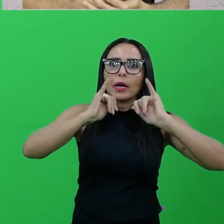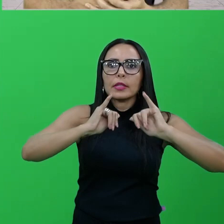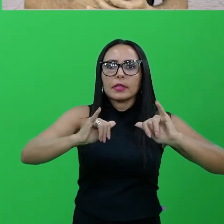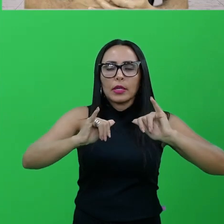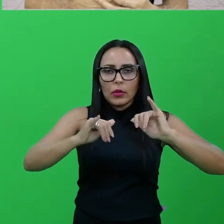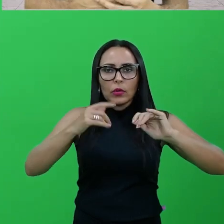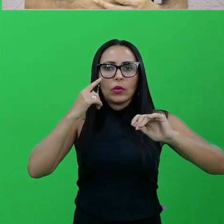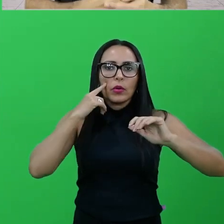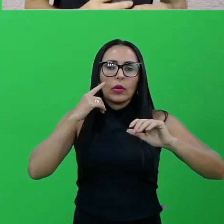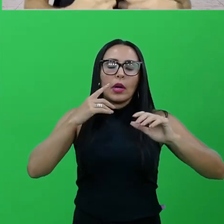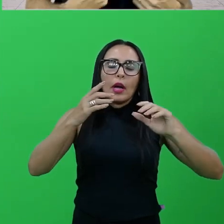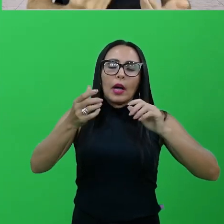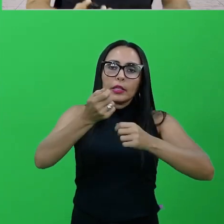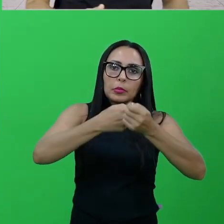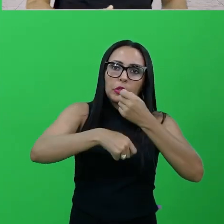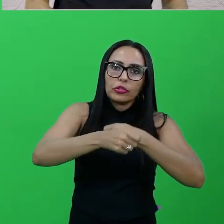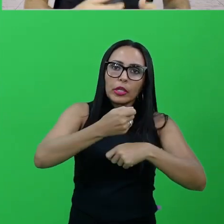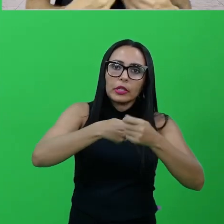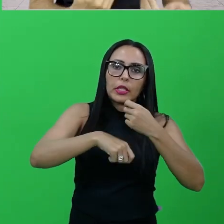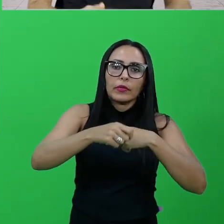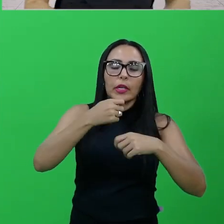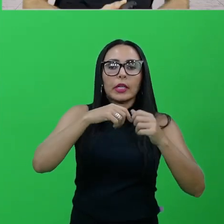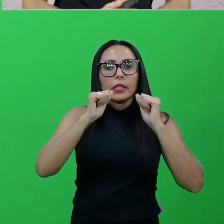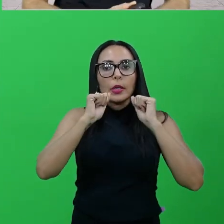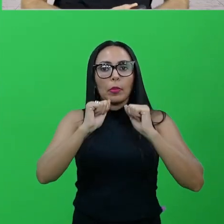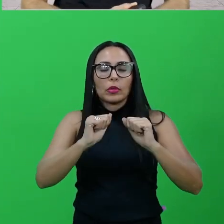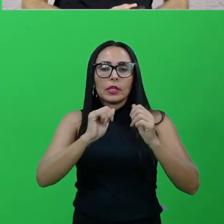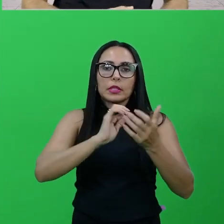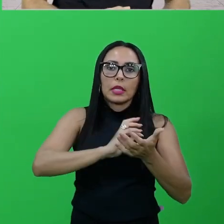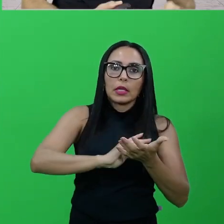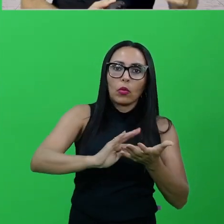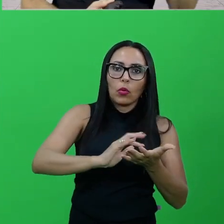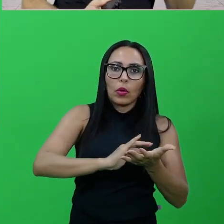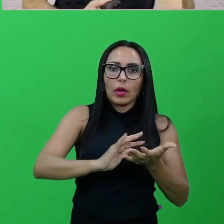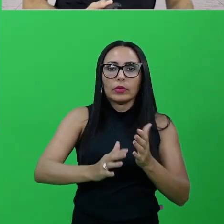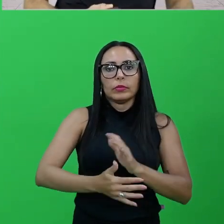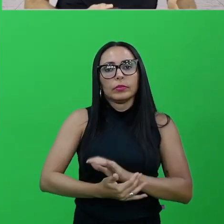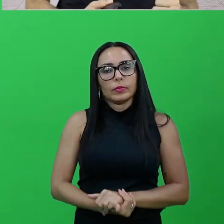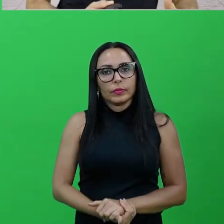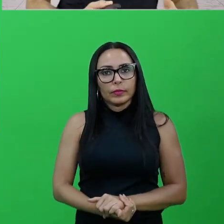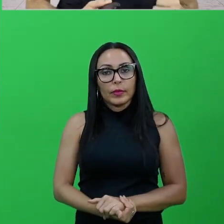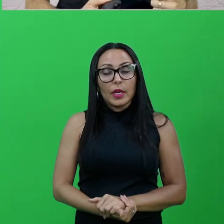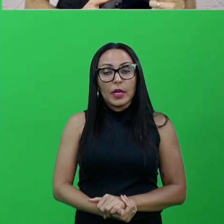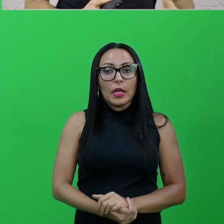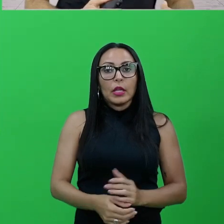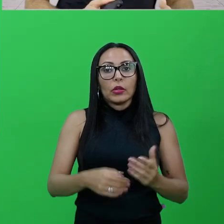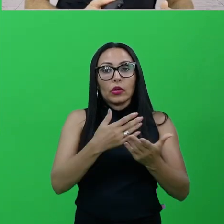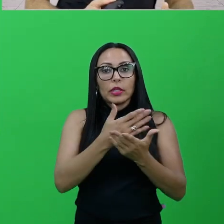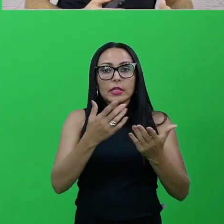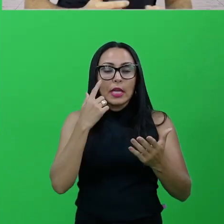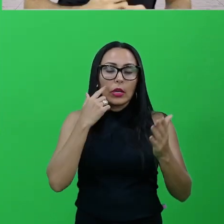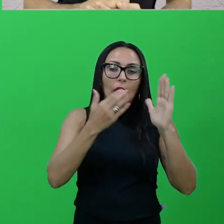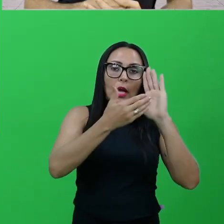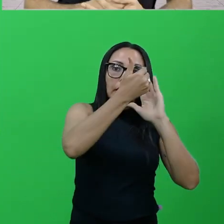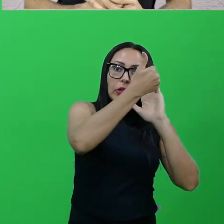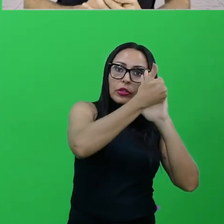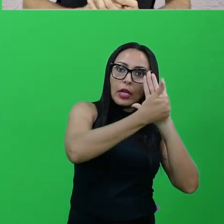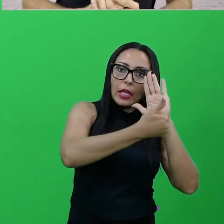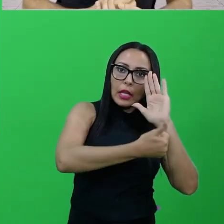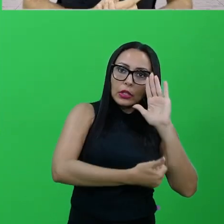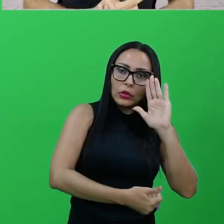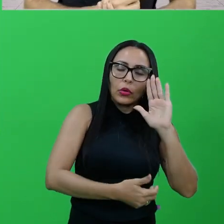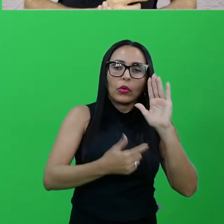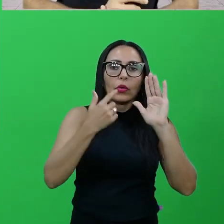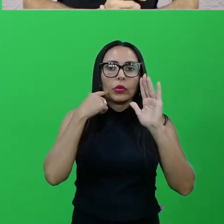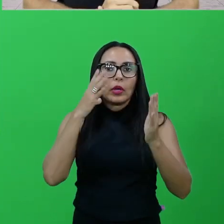administrativa justamente para que o índice possa ser calculado, possa ser gerado. Ele considera a entrega de relatórios de resultados personalizados para